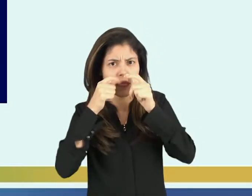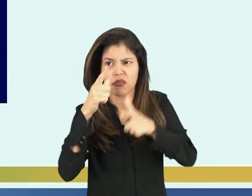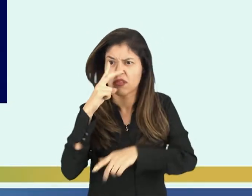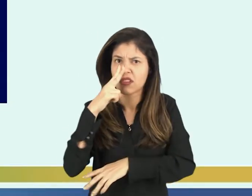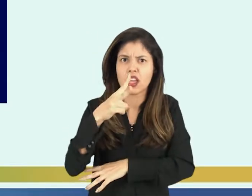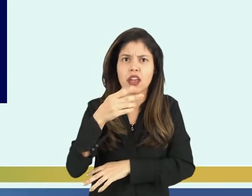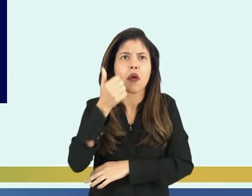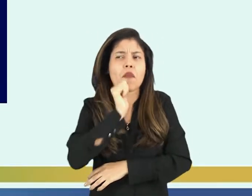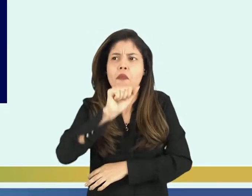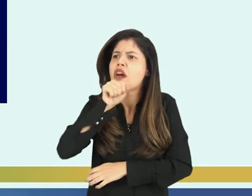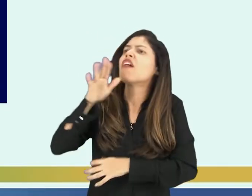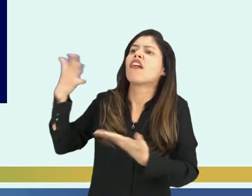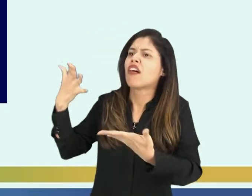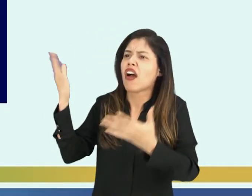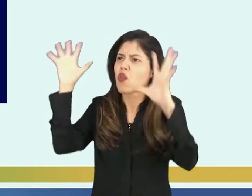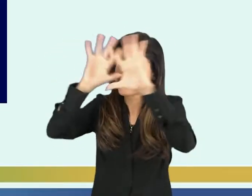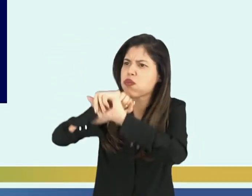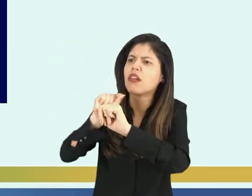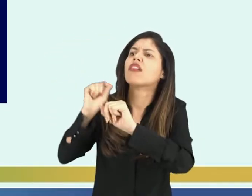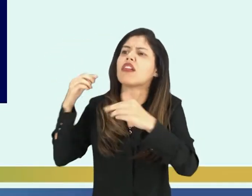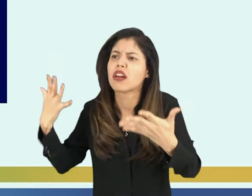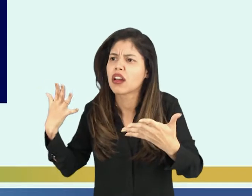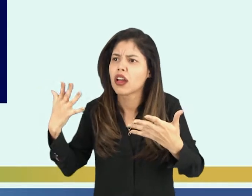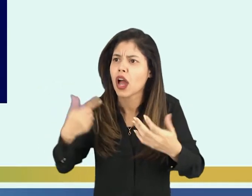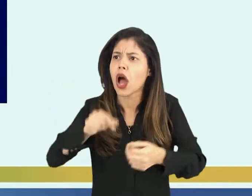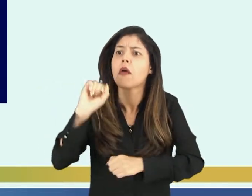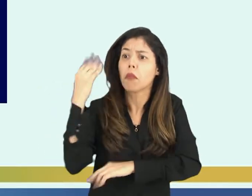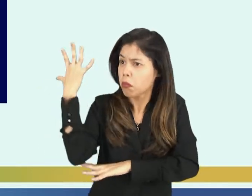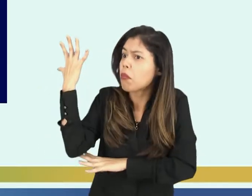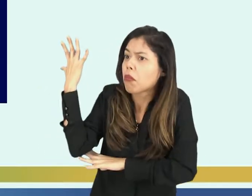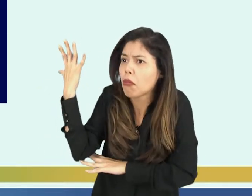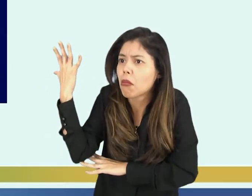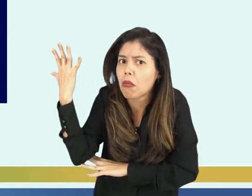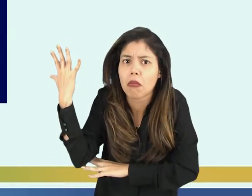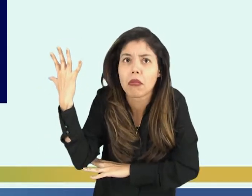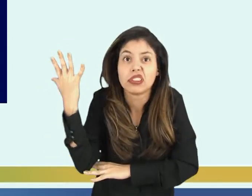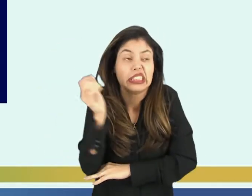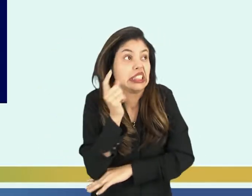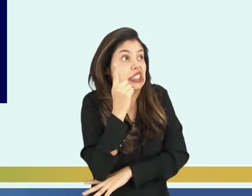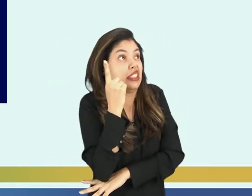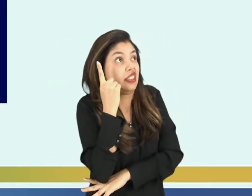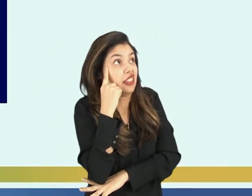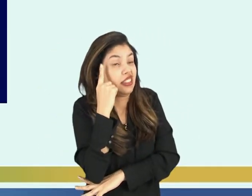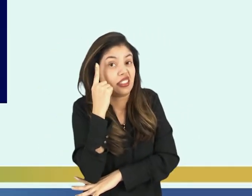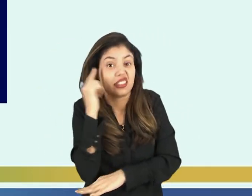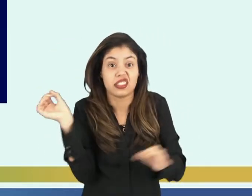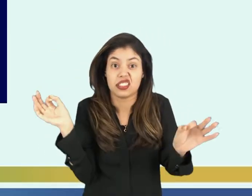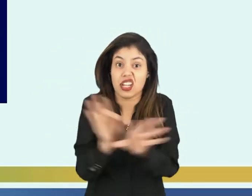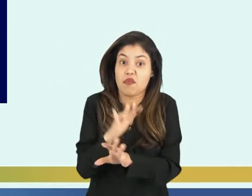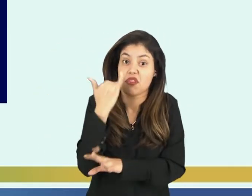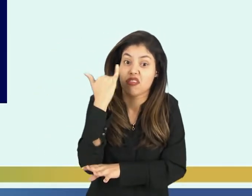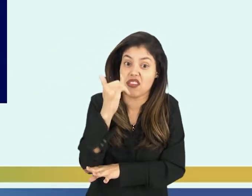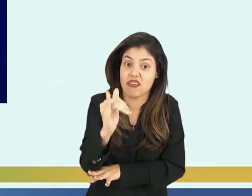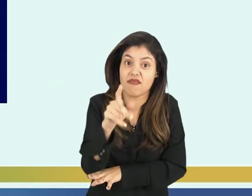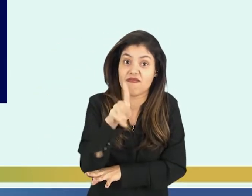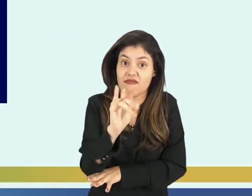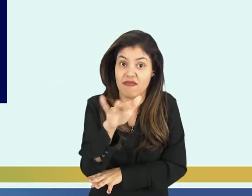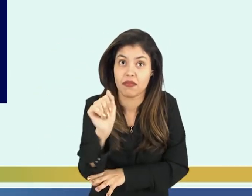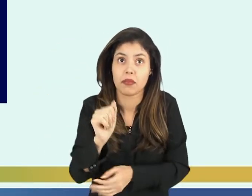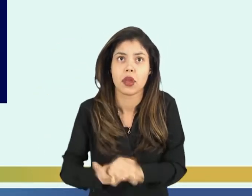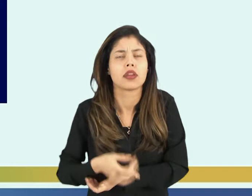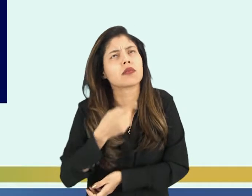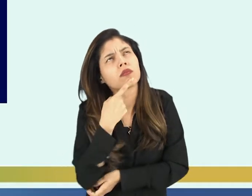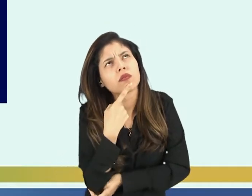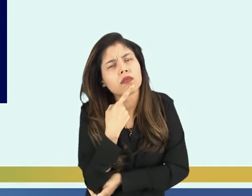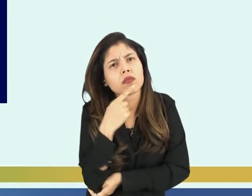Nossa! Mãe, que escuridão! O que aconteceu? Xiii, acabou a energia elétrica, Kika.